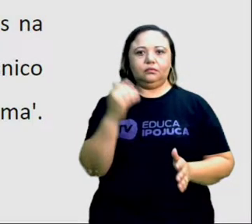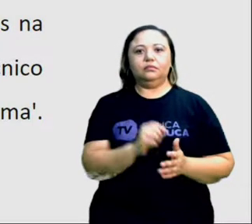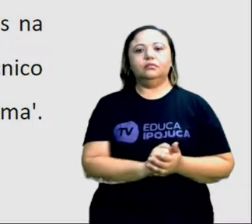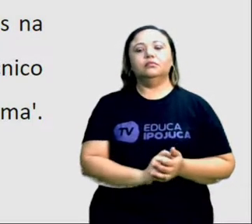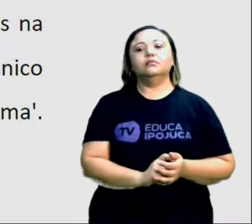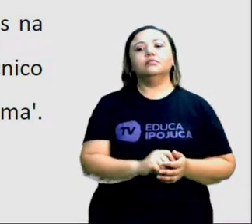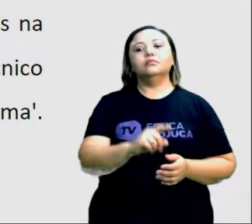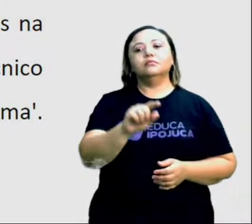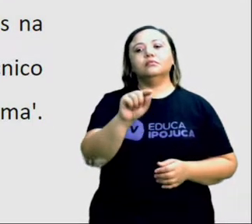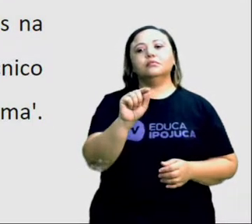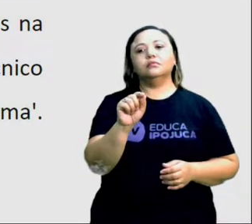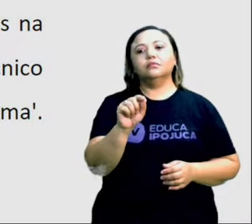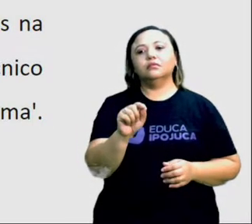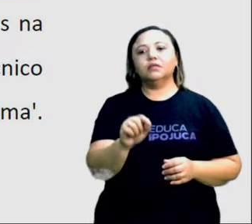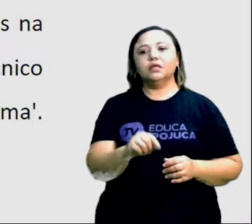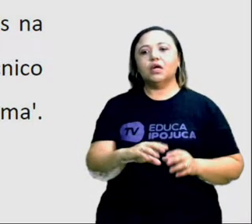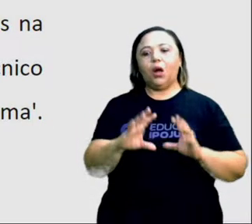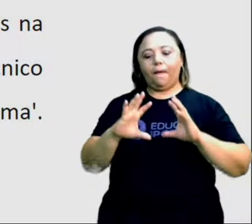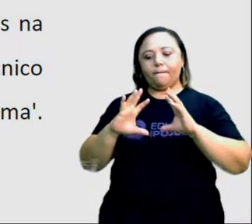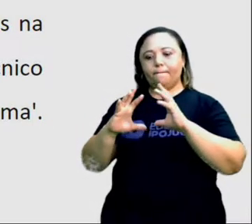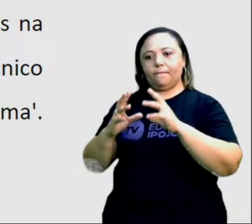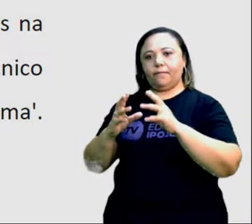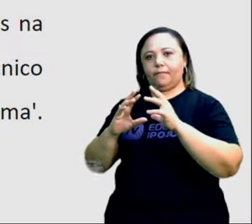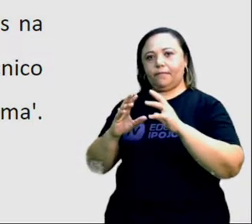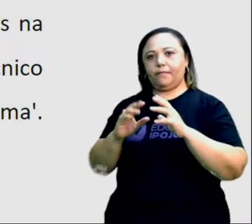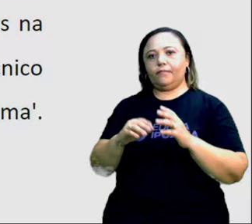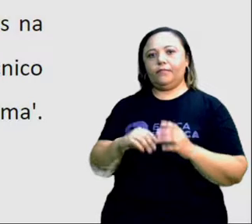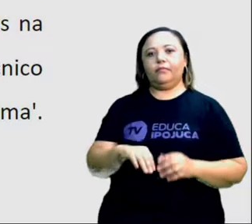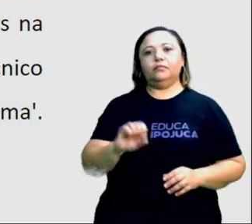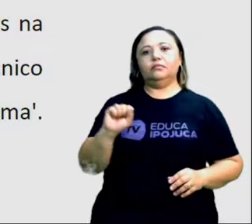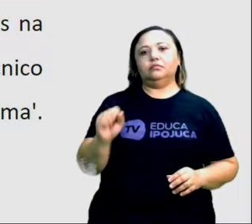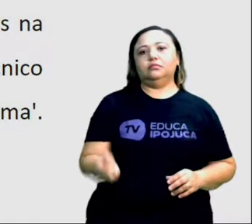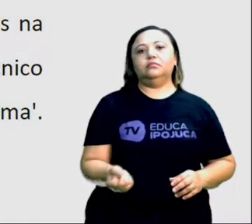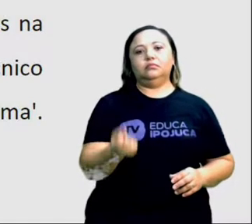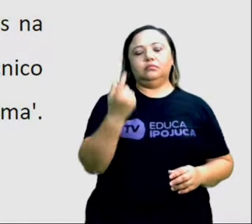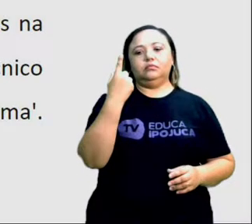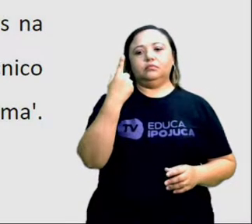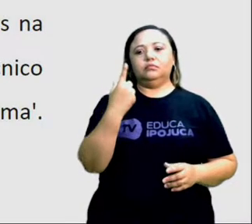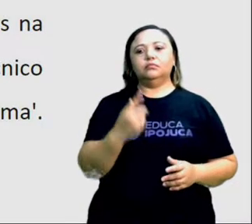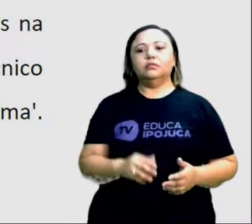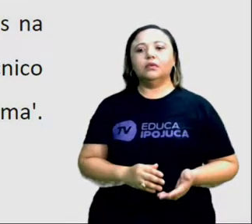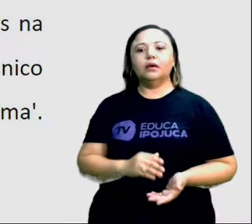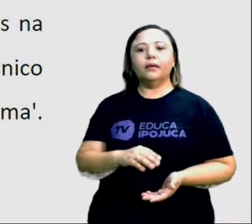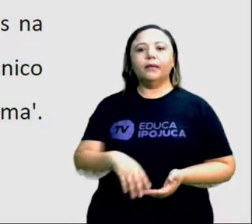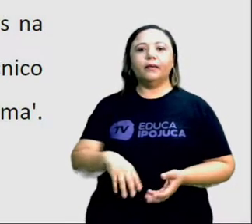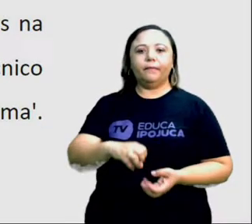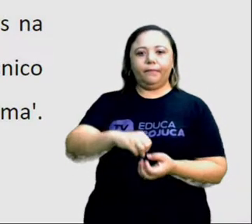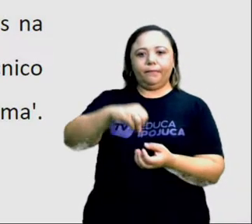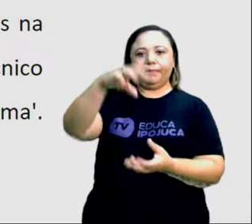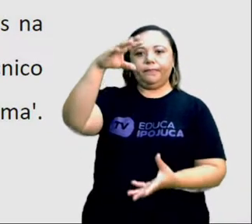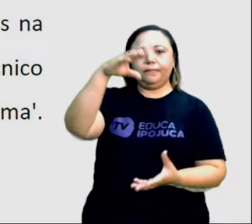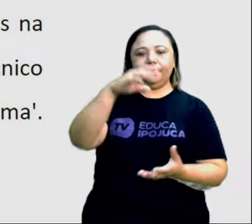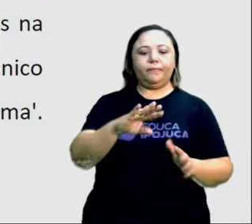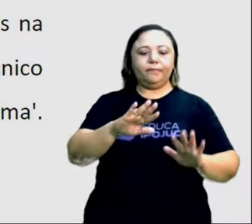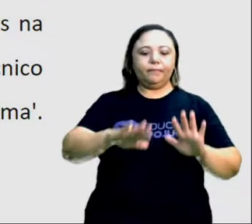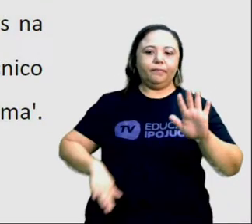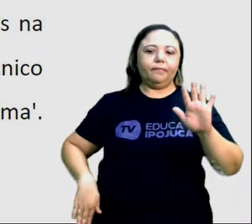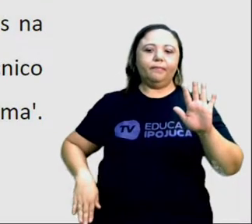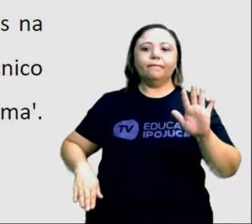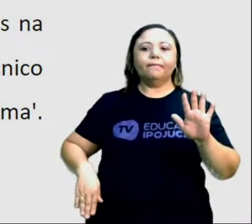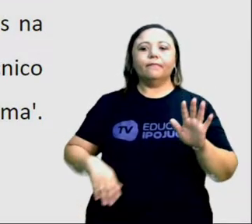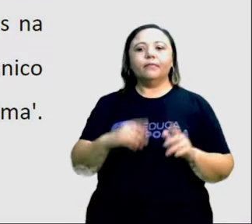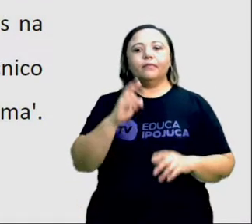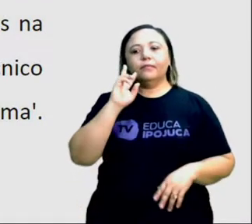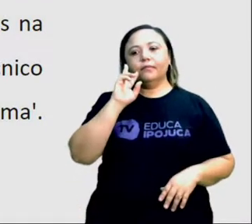Misteriosas Surgem em Praias de Peruíbe, São Paulo, e intrigam moradores. Logo no início, a gente